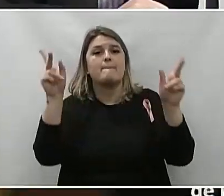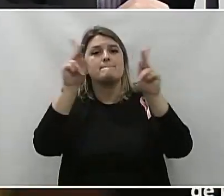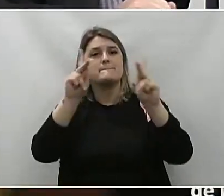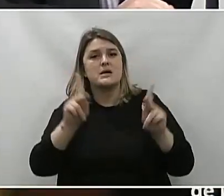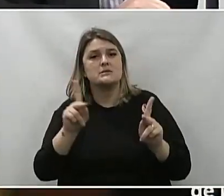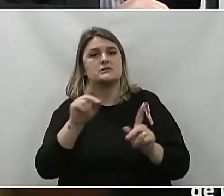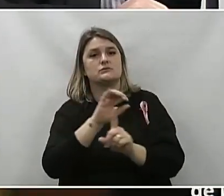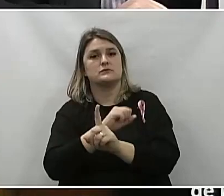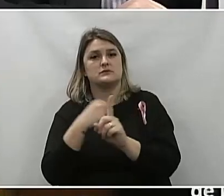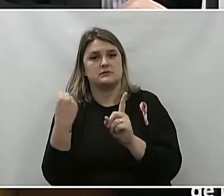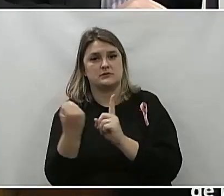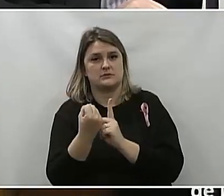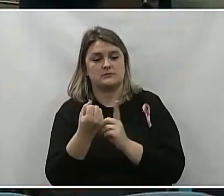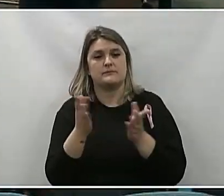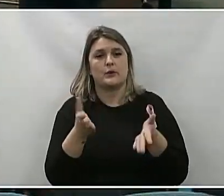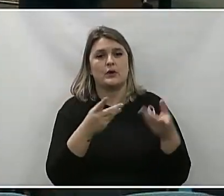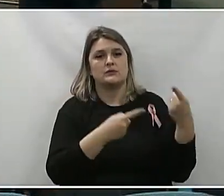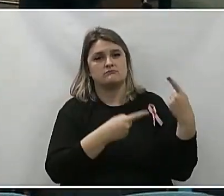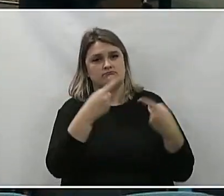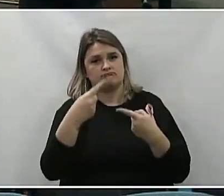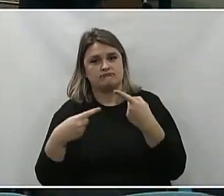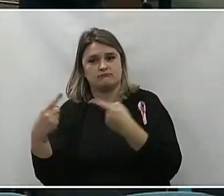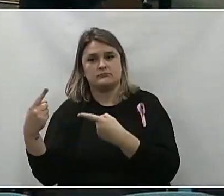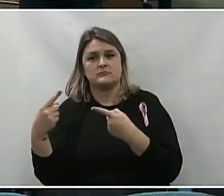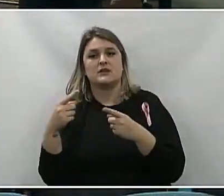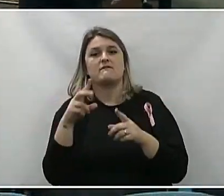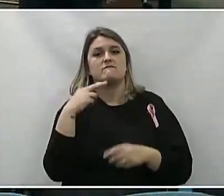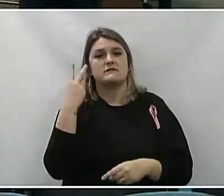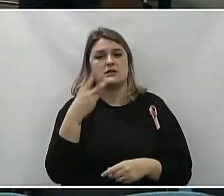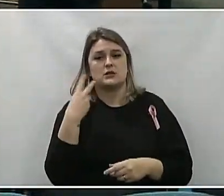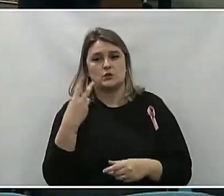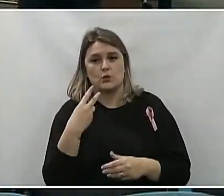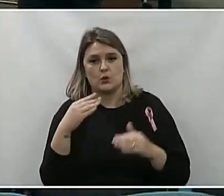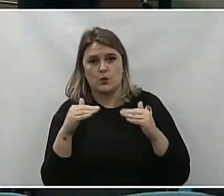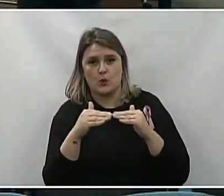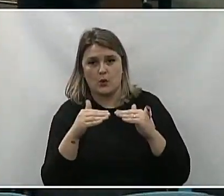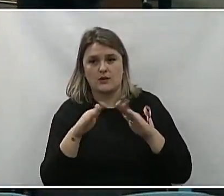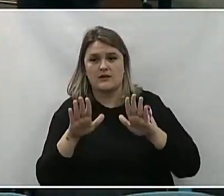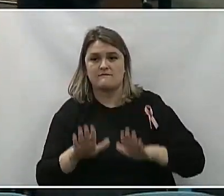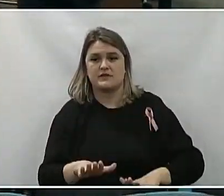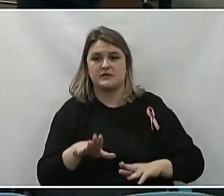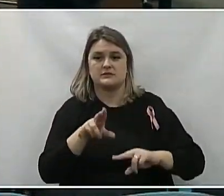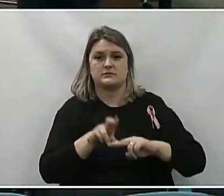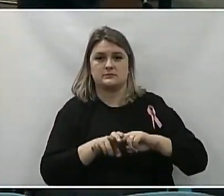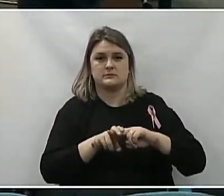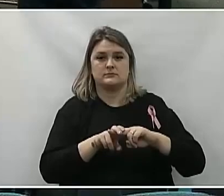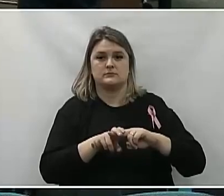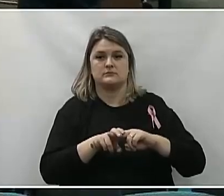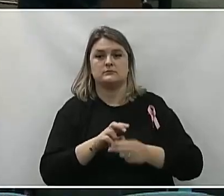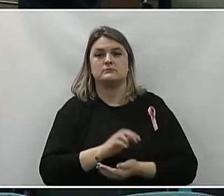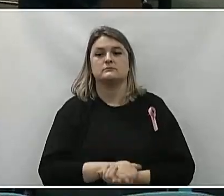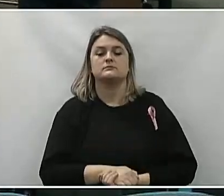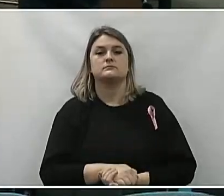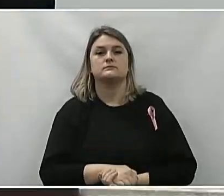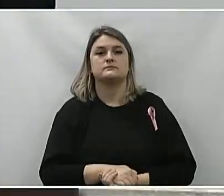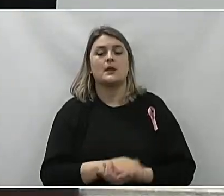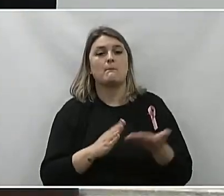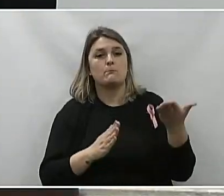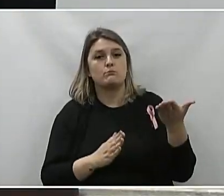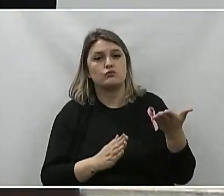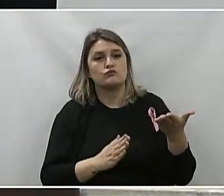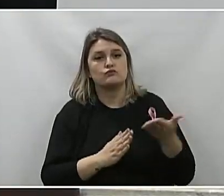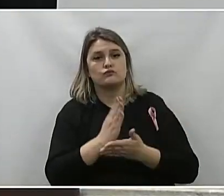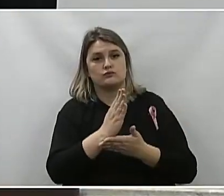em discussão em votação senhores vereadores que aprovam permaneçam Como estão aprovado